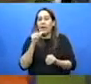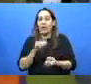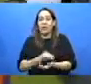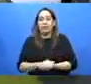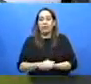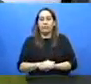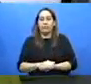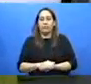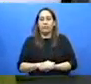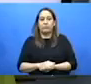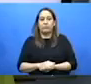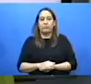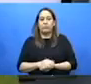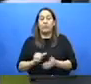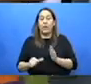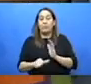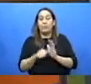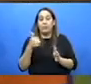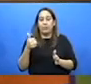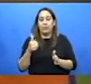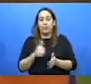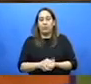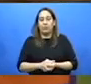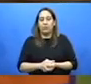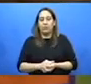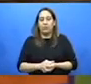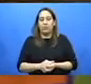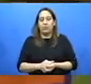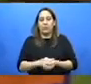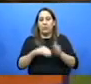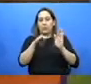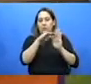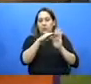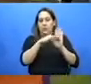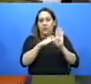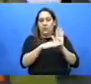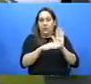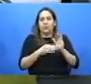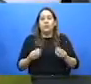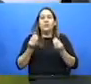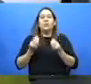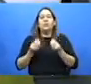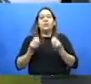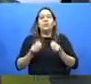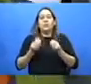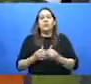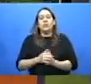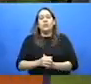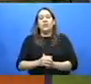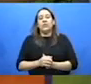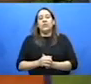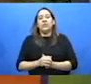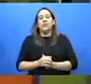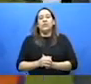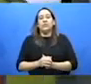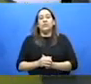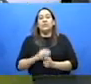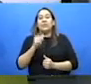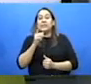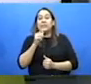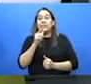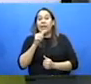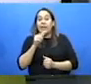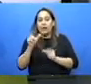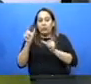recebendo. Primeiro, etapa do procedimento, tá? Coloque a água em cada um dos recipientes